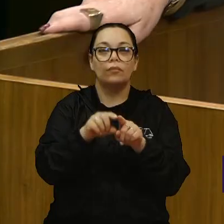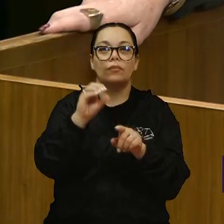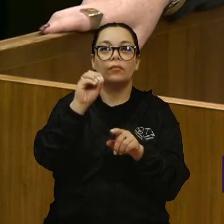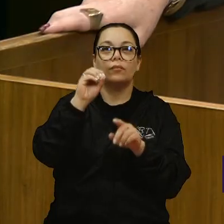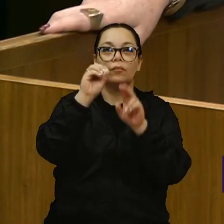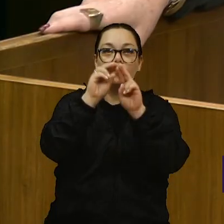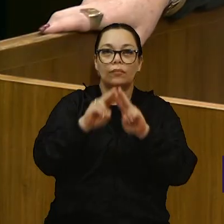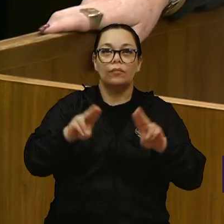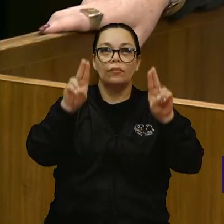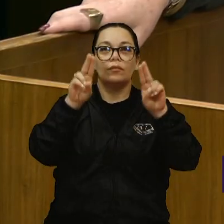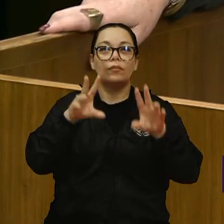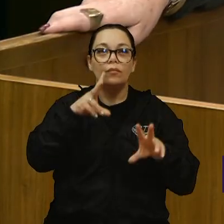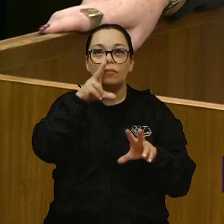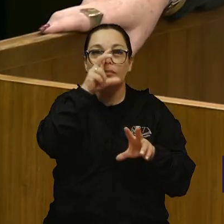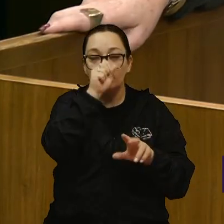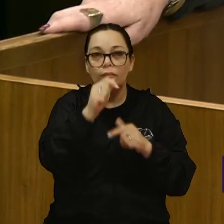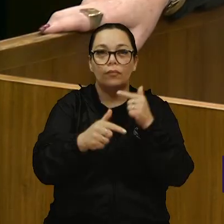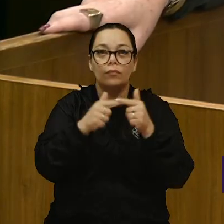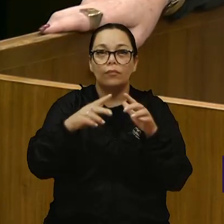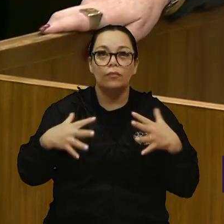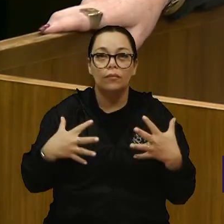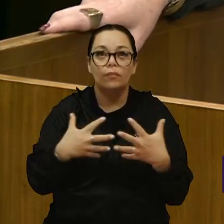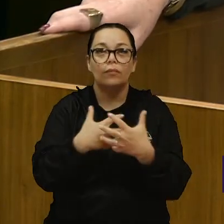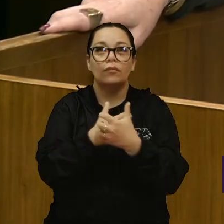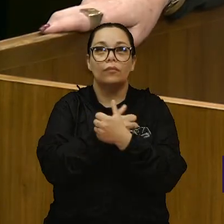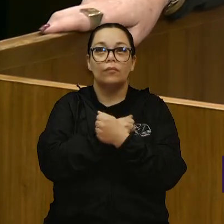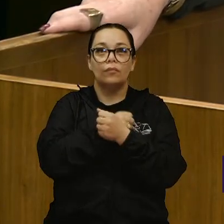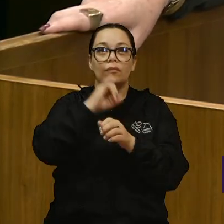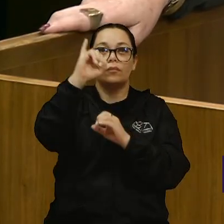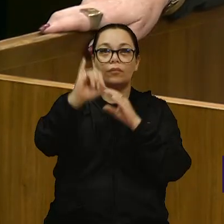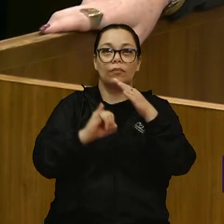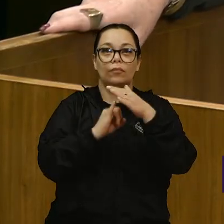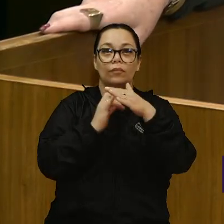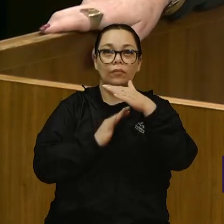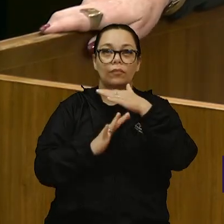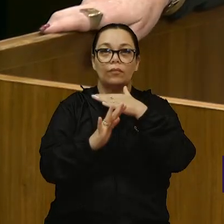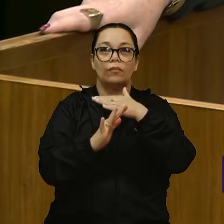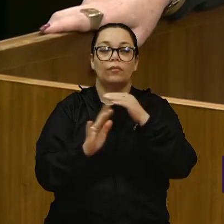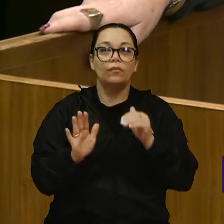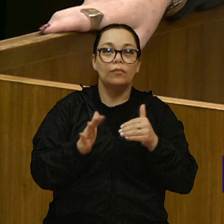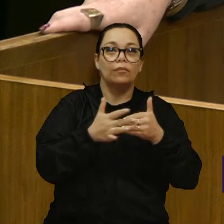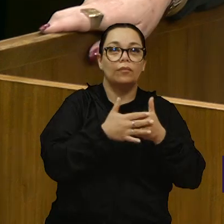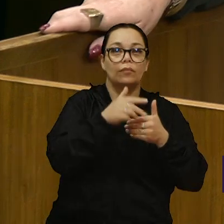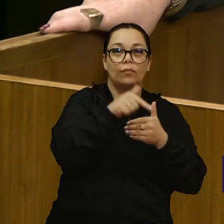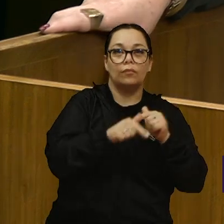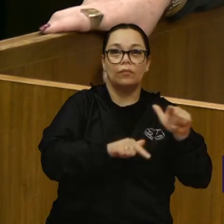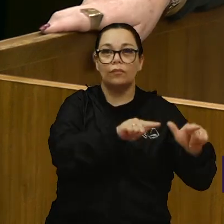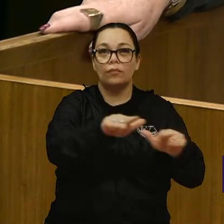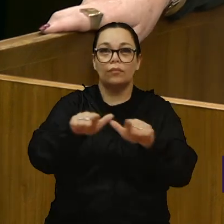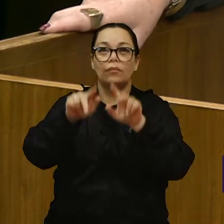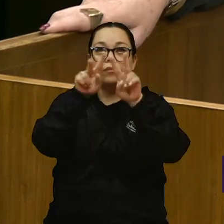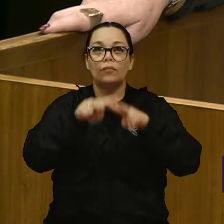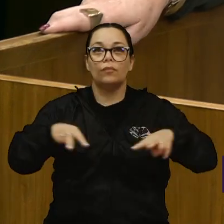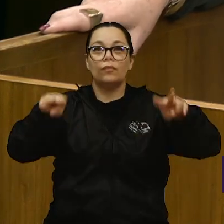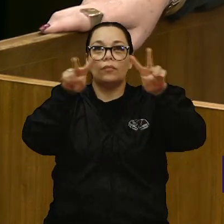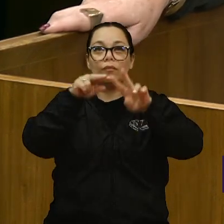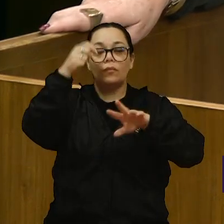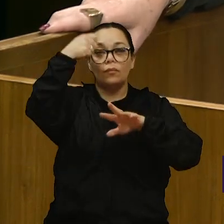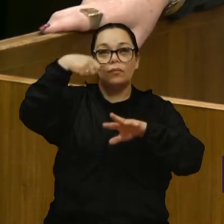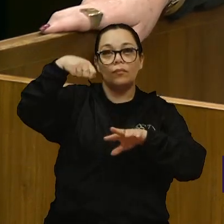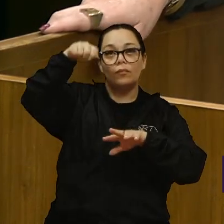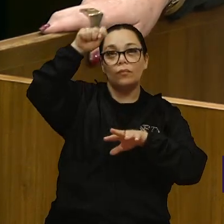que fortalece ações de acolhimentos a migrantes refugiados. Esses espaços expressam sua visão de